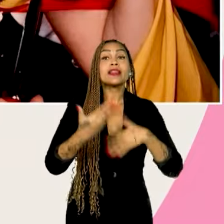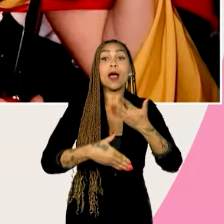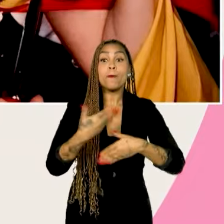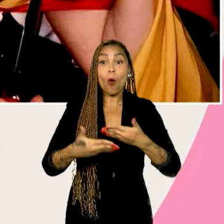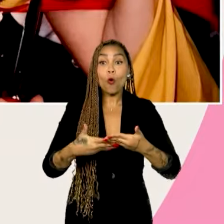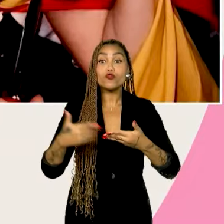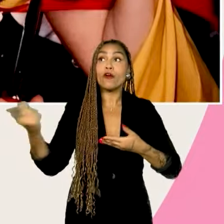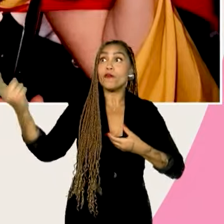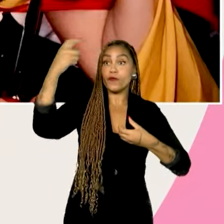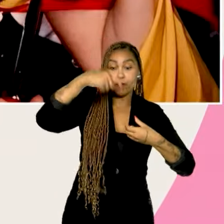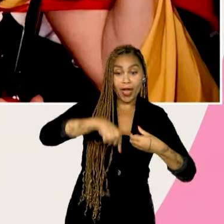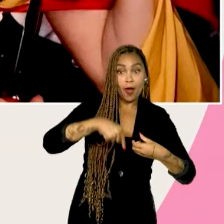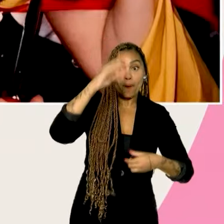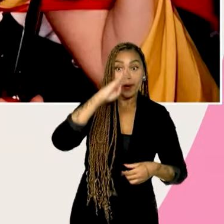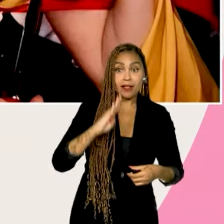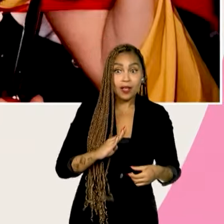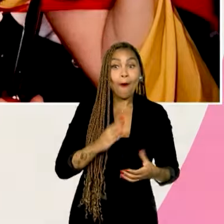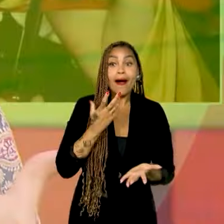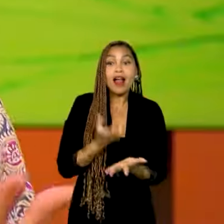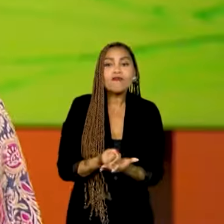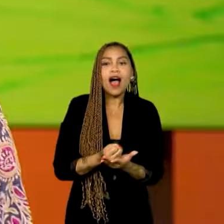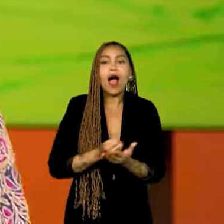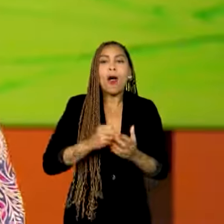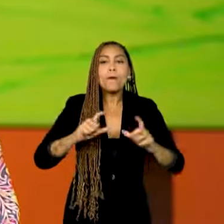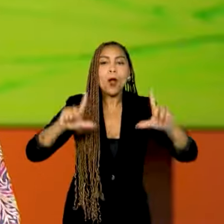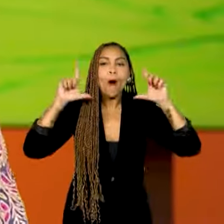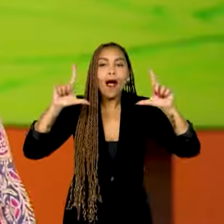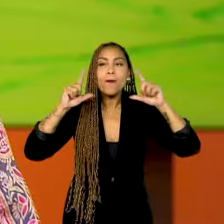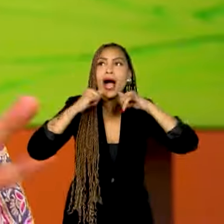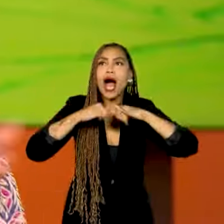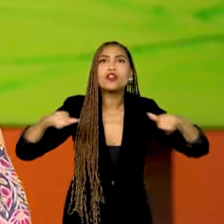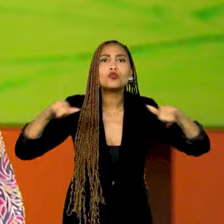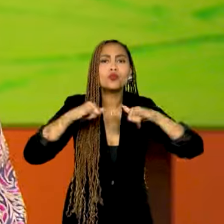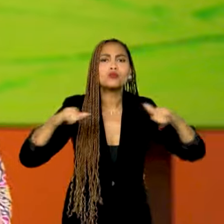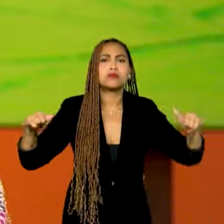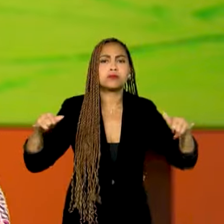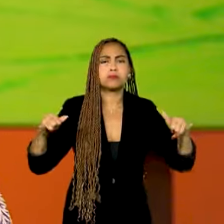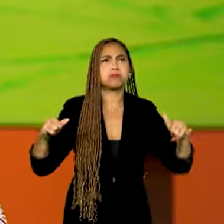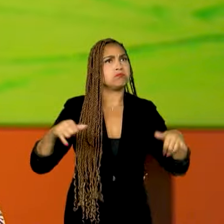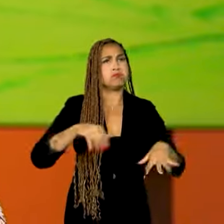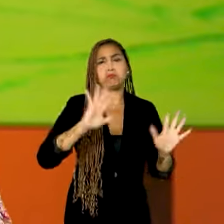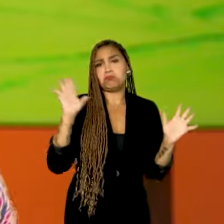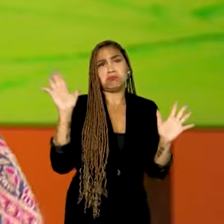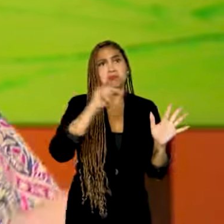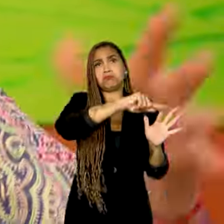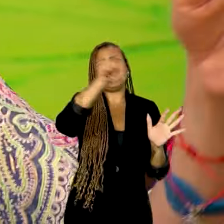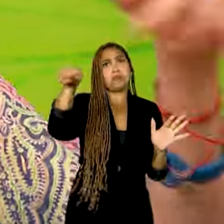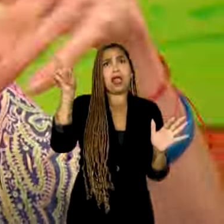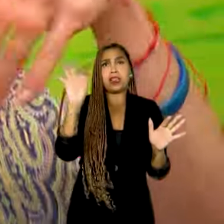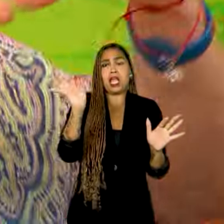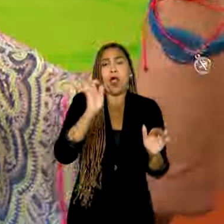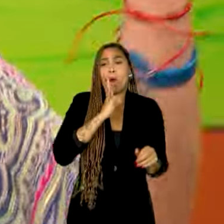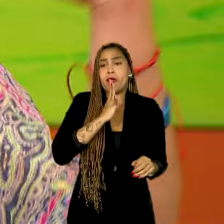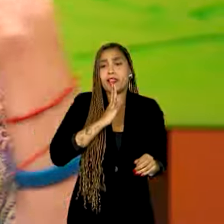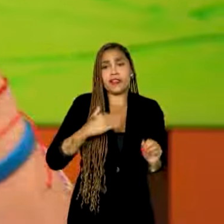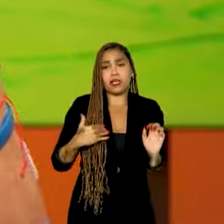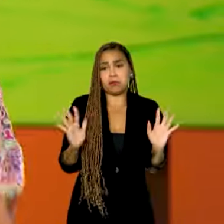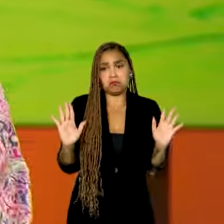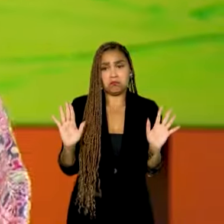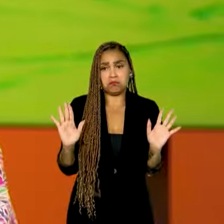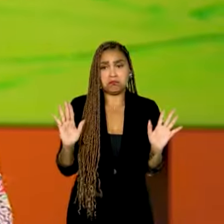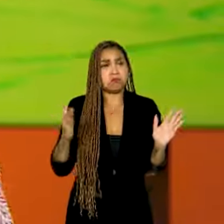no Brasil. Da novela, a gente chegou, será que tá não sei o quê? Nada aconteceu. Ninguém conhecia a gente. Então a gente foi fazer programa